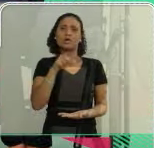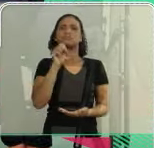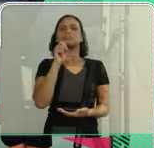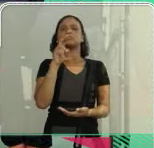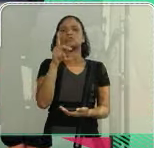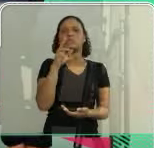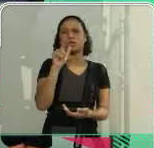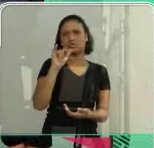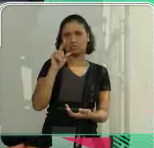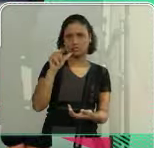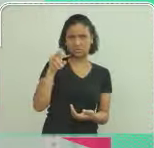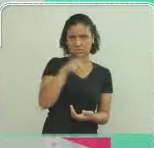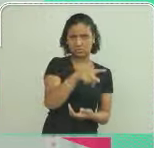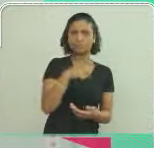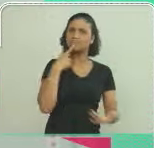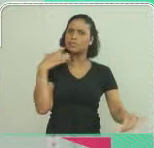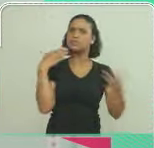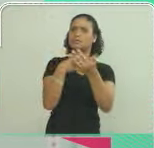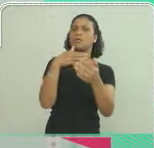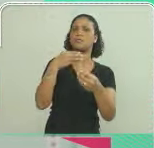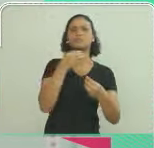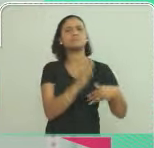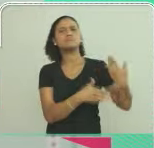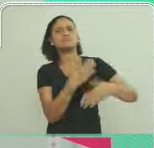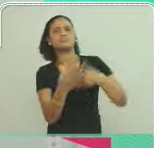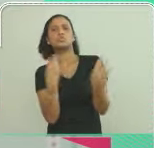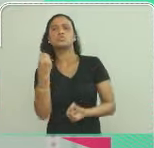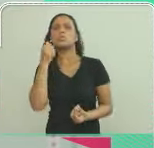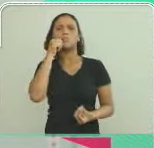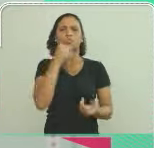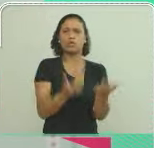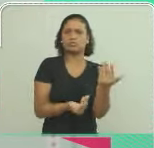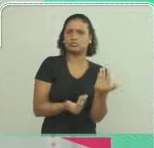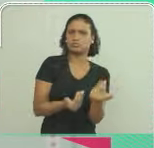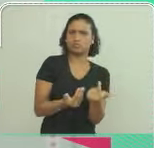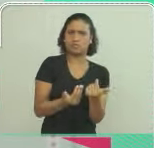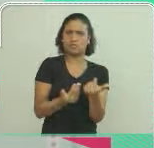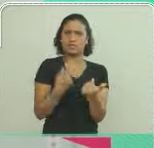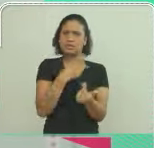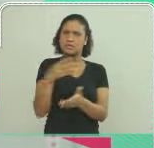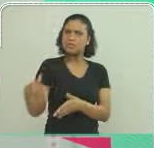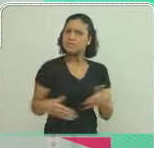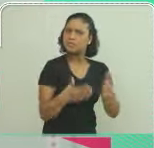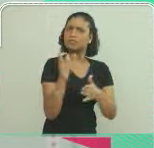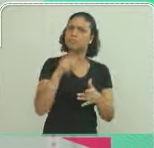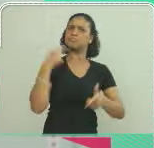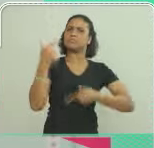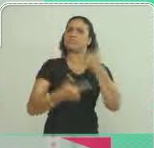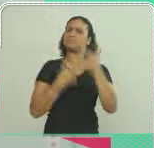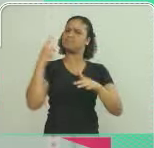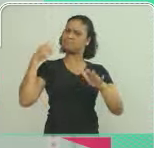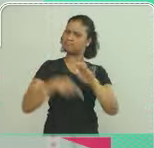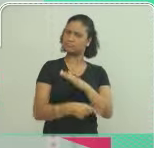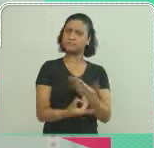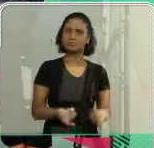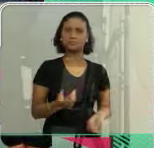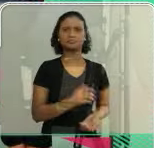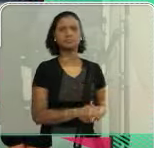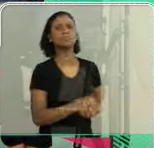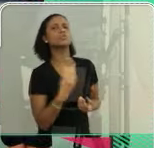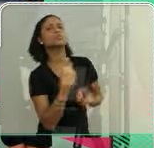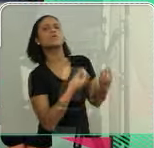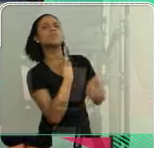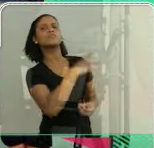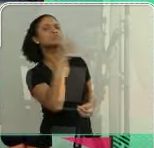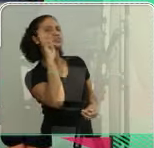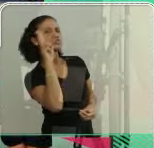descobrir dentro desse processo, né, como mulher, jovem, retomar todos os meus caminhos. Foi um trabalho de profundo conhecimento. E como